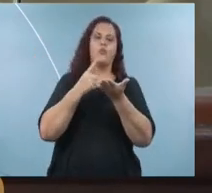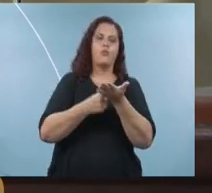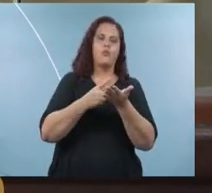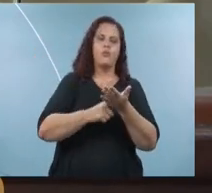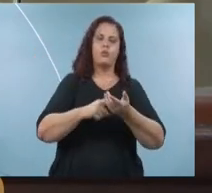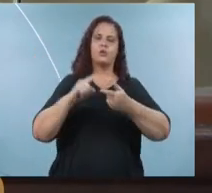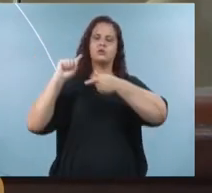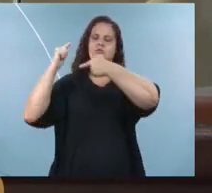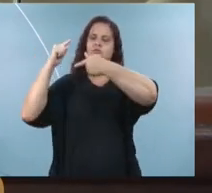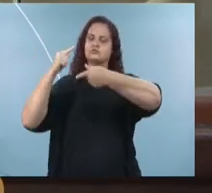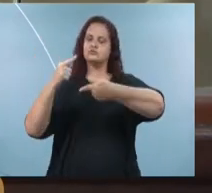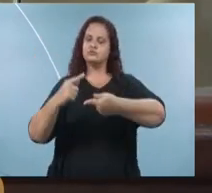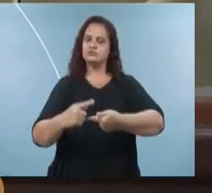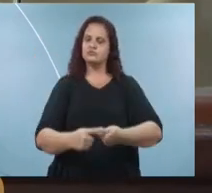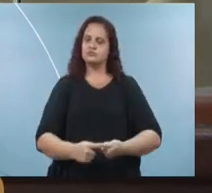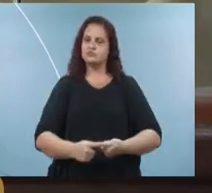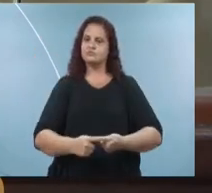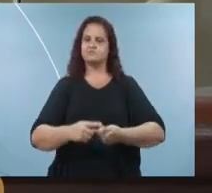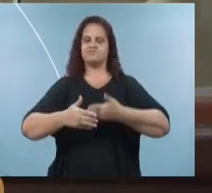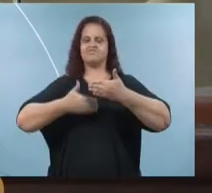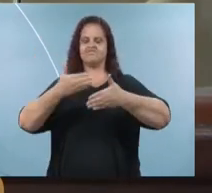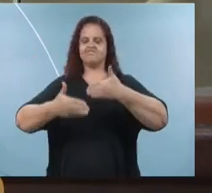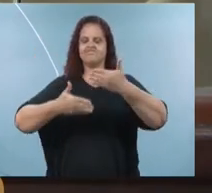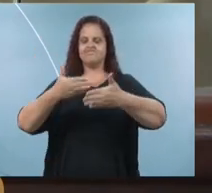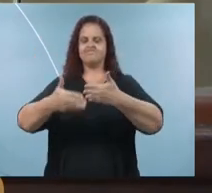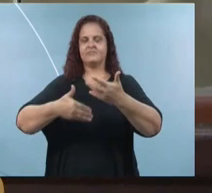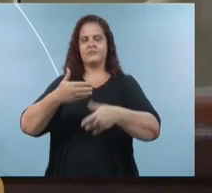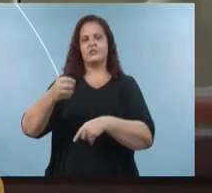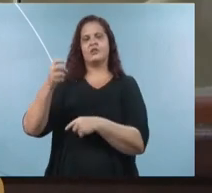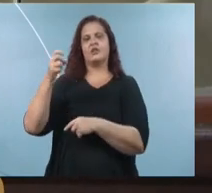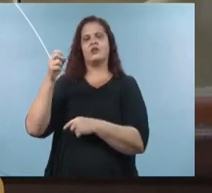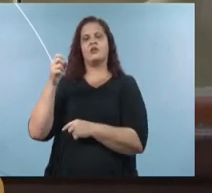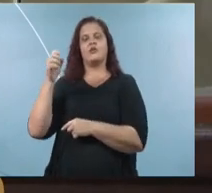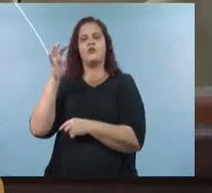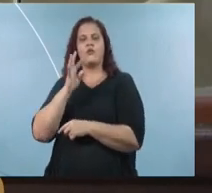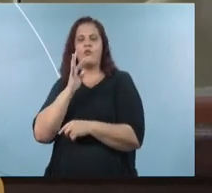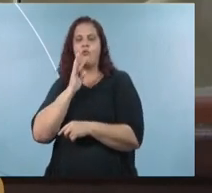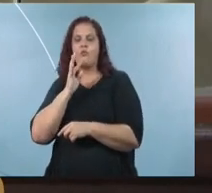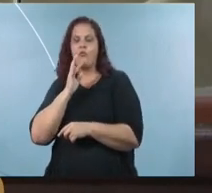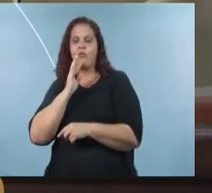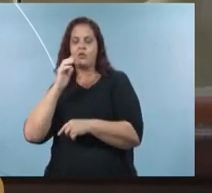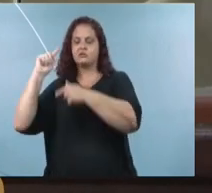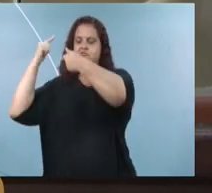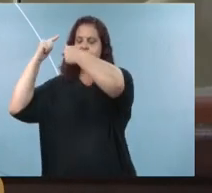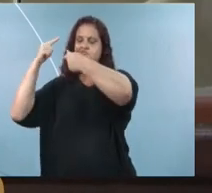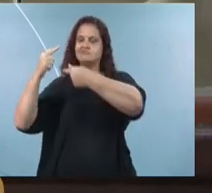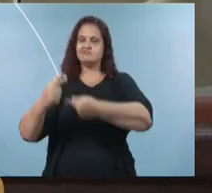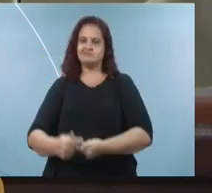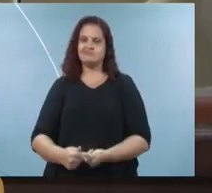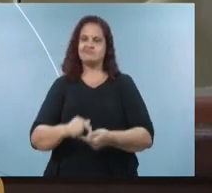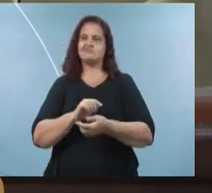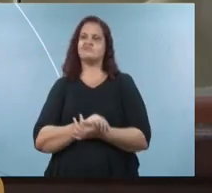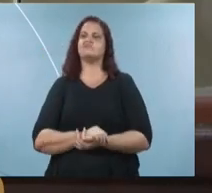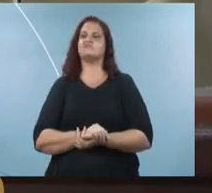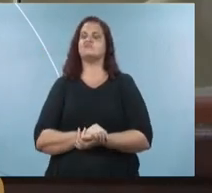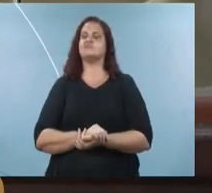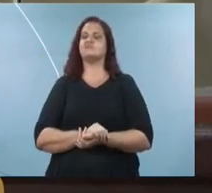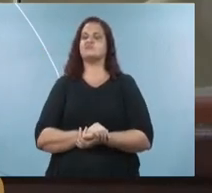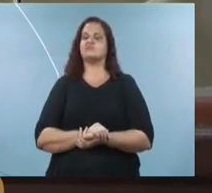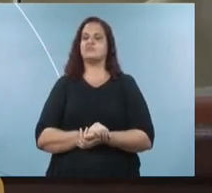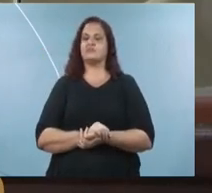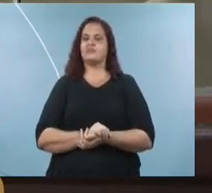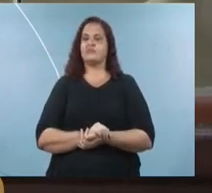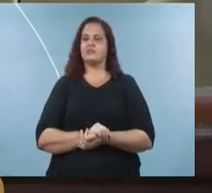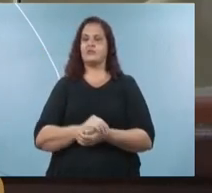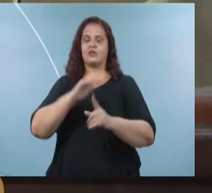o contemporâneo, a transmissão de conhecimento entre gerações. Sendo assim, Realizar